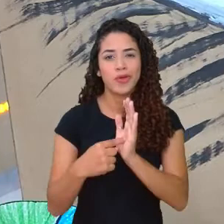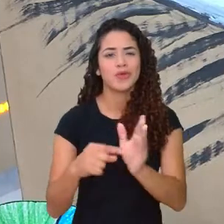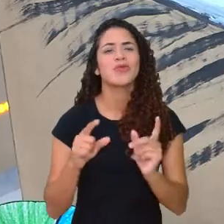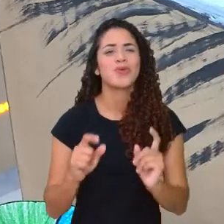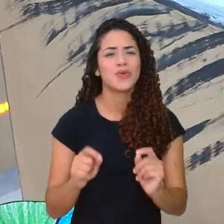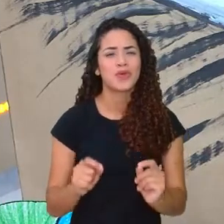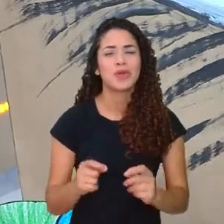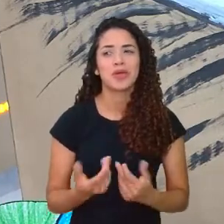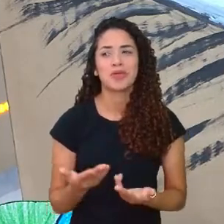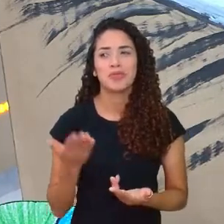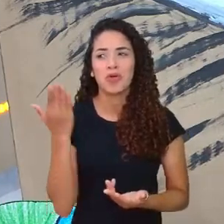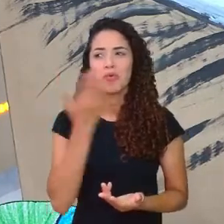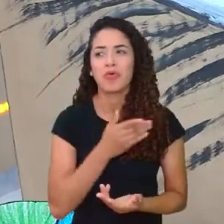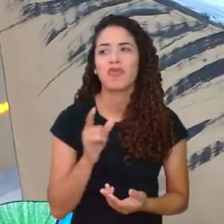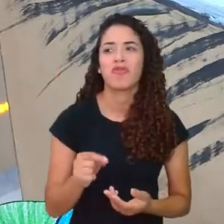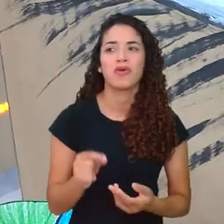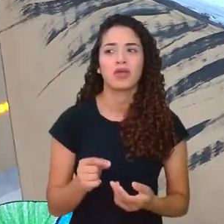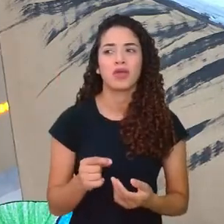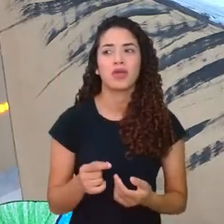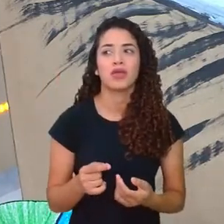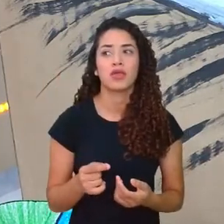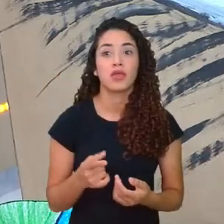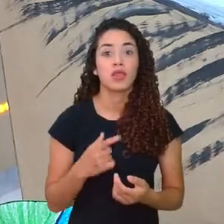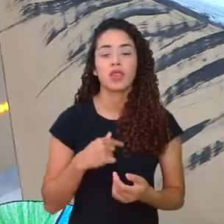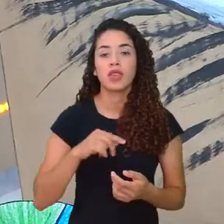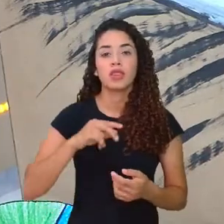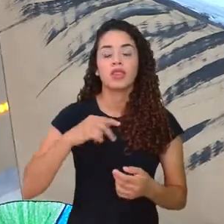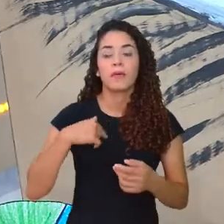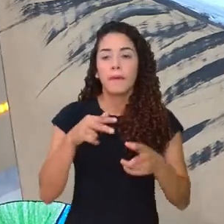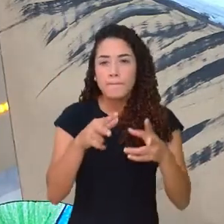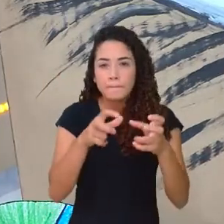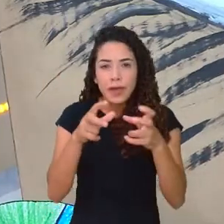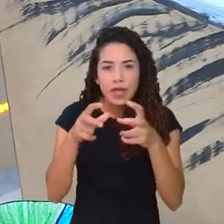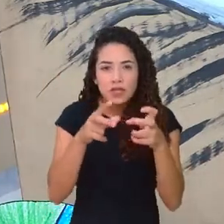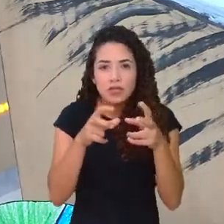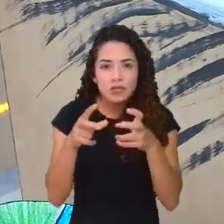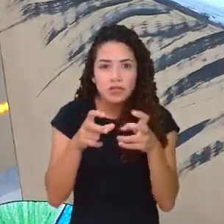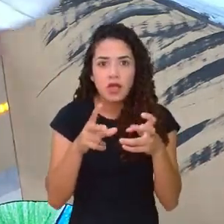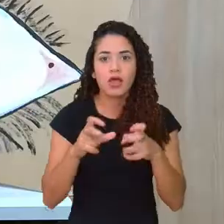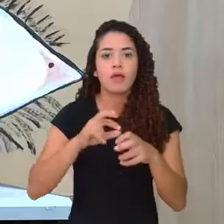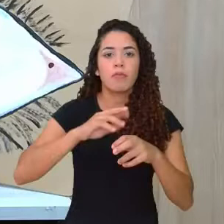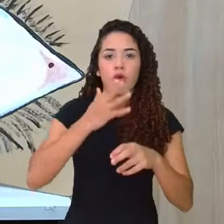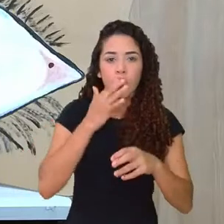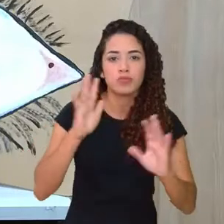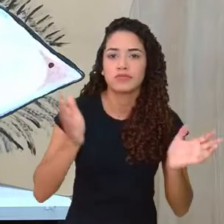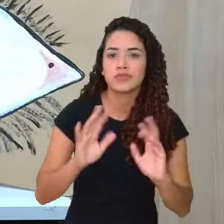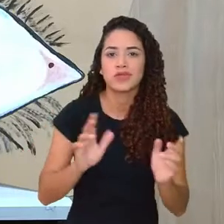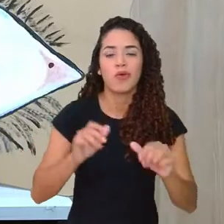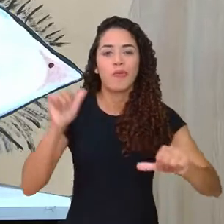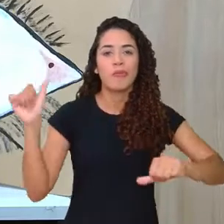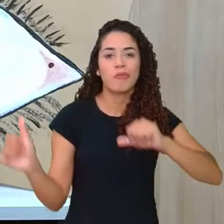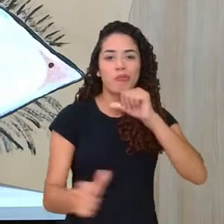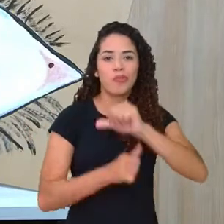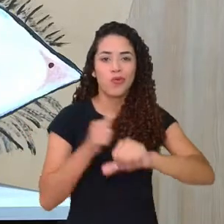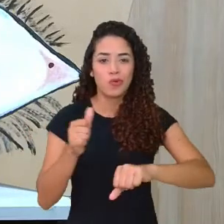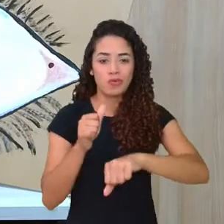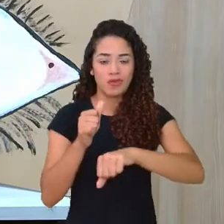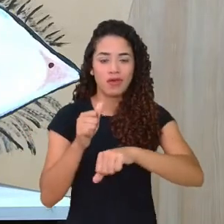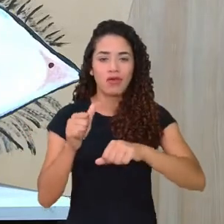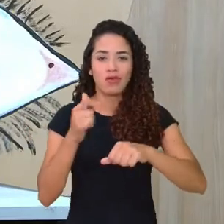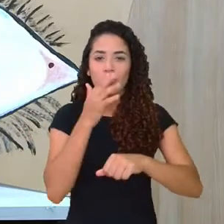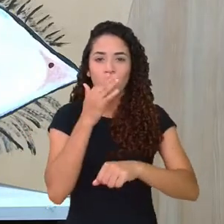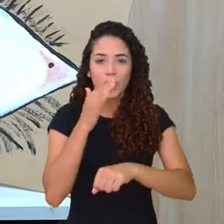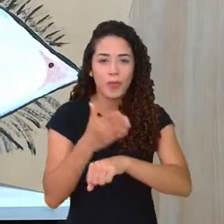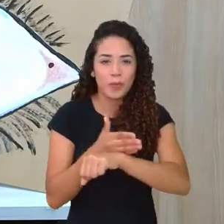né? É perder totalmente a questão das cores e tentar ficar na cor branca. Então, esse seria o mão na massa. Eu vou